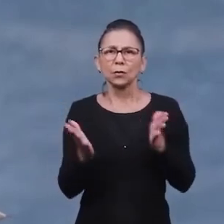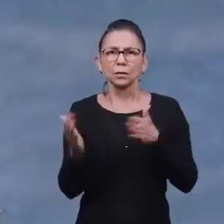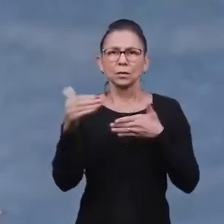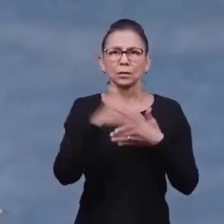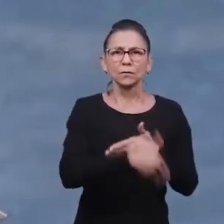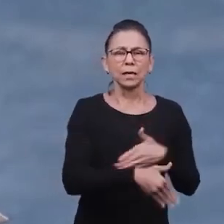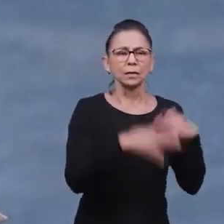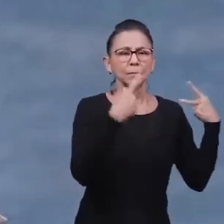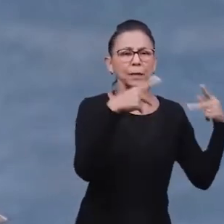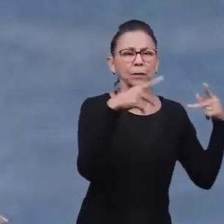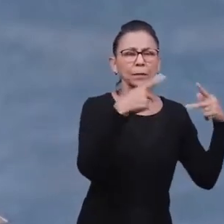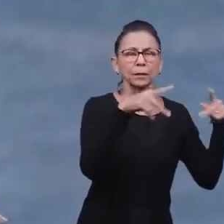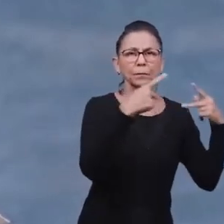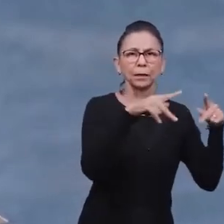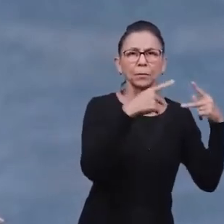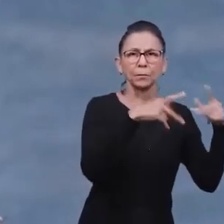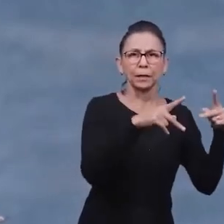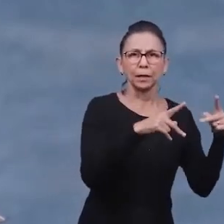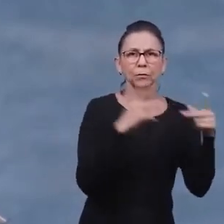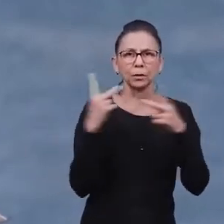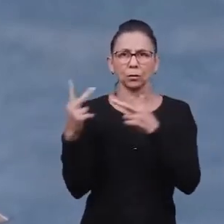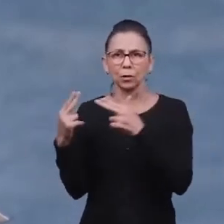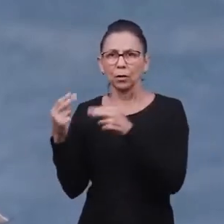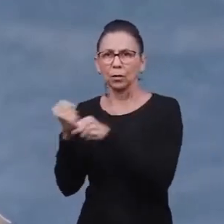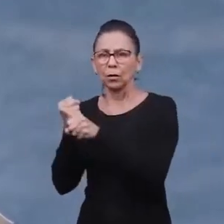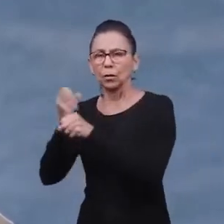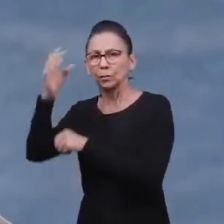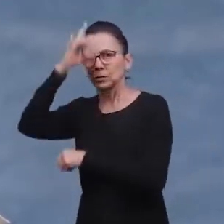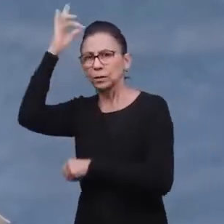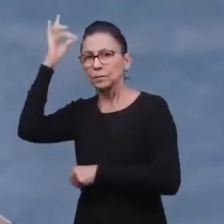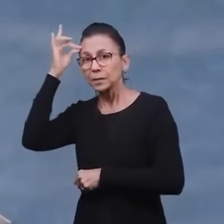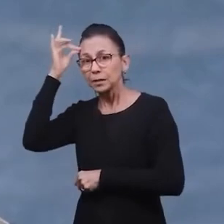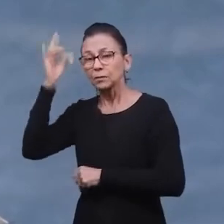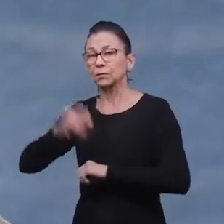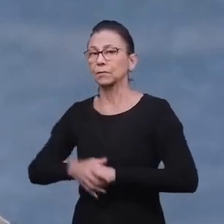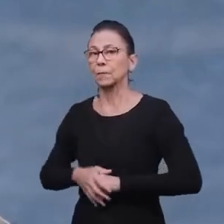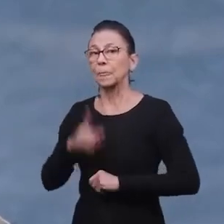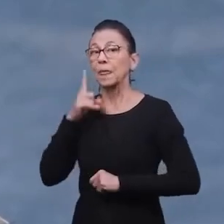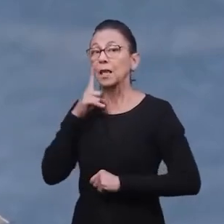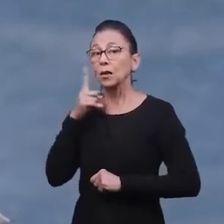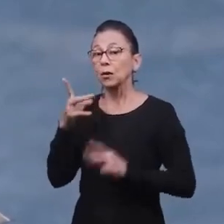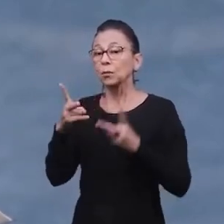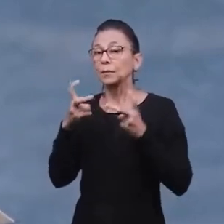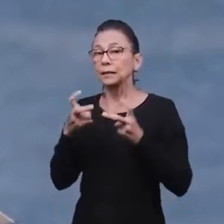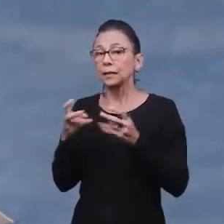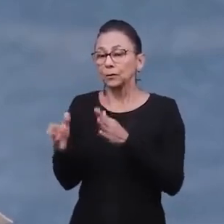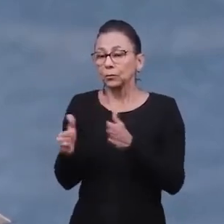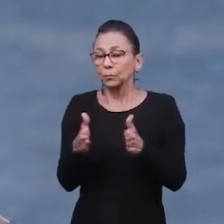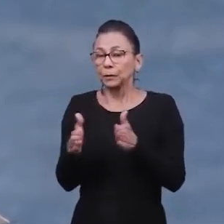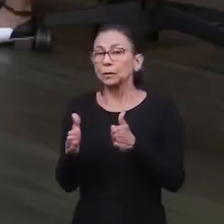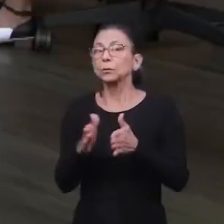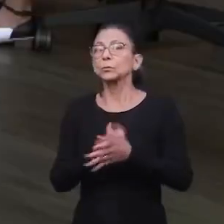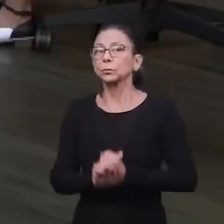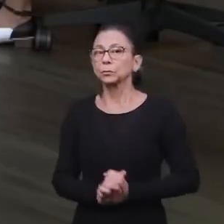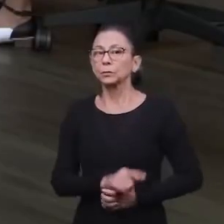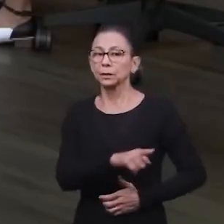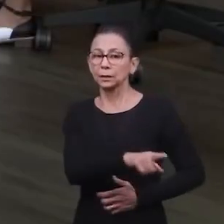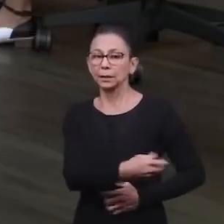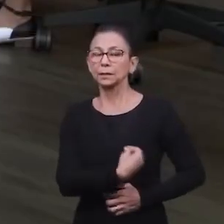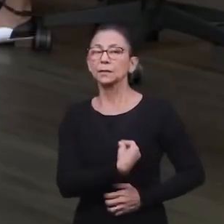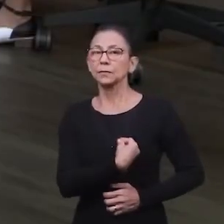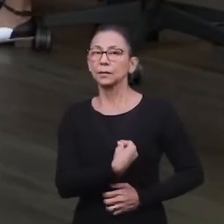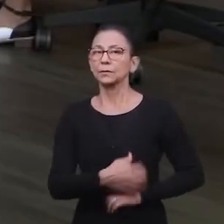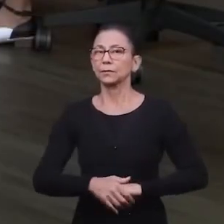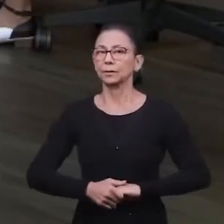e pode ver no calendário quanto tempo eles levaram. Para a apostasia, não sei o tempo, mas para precipitar